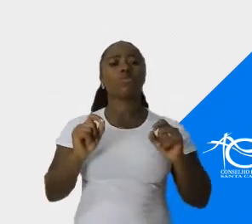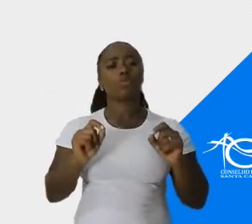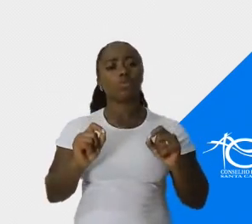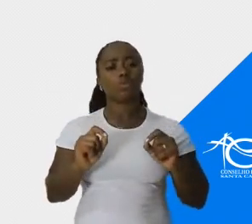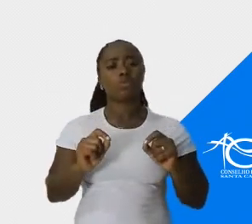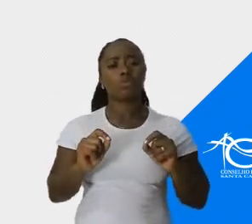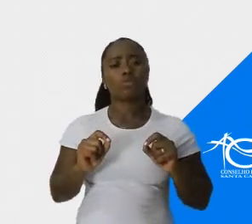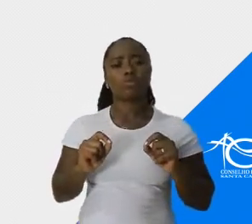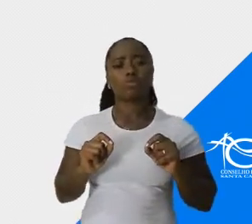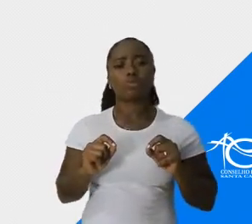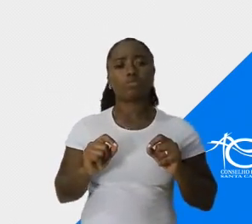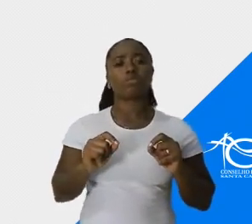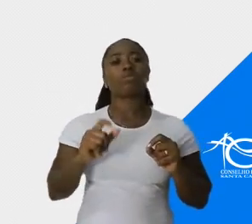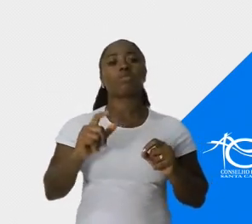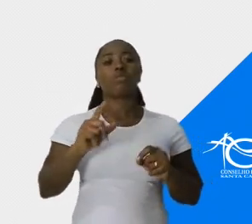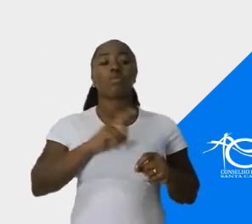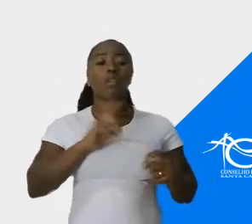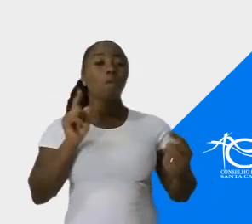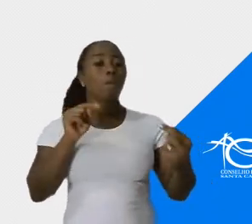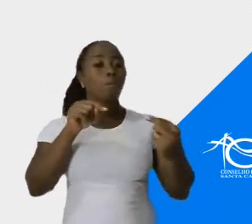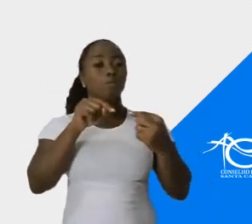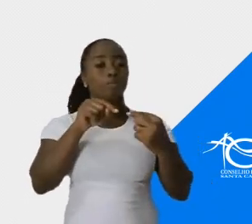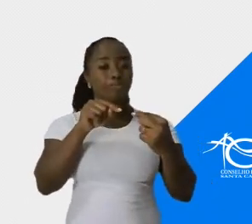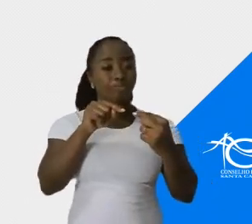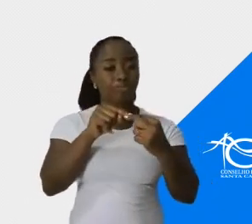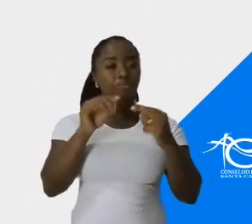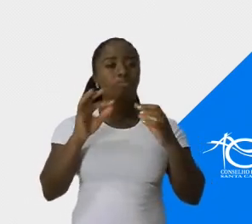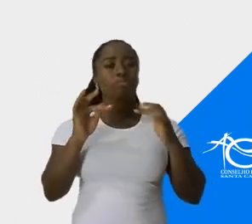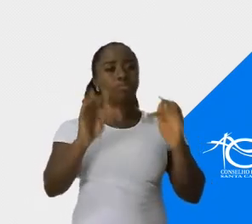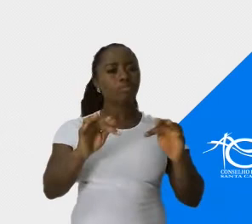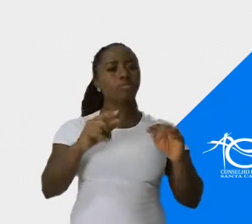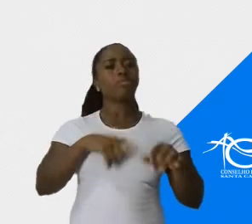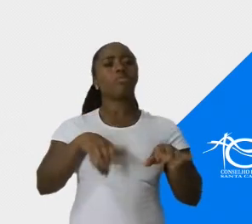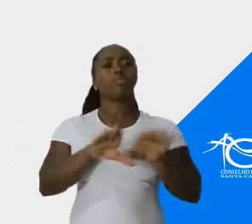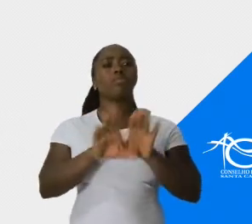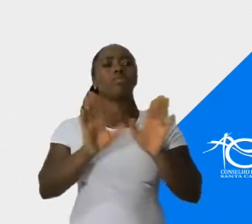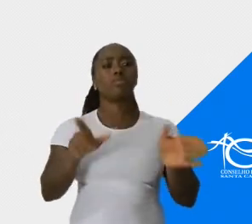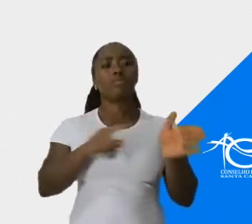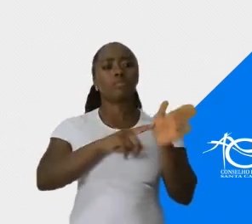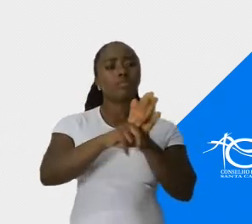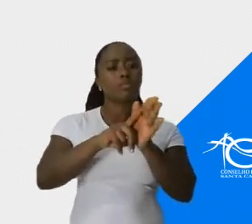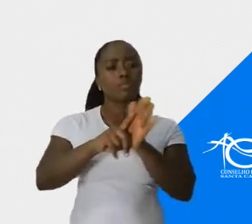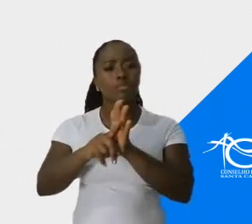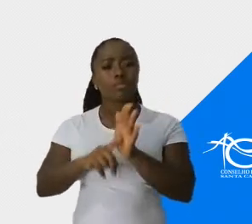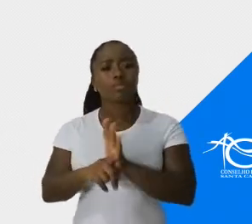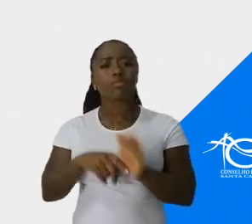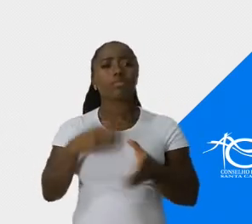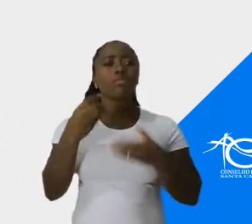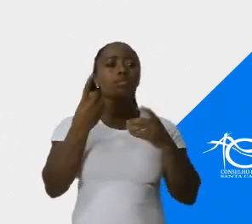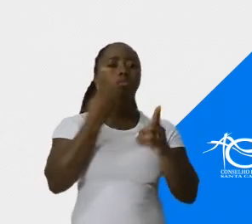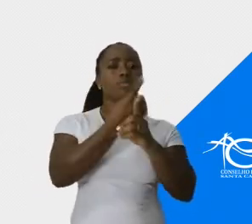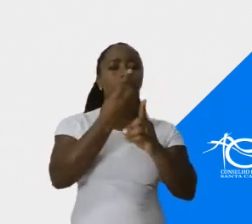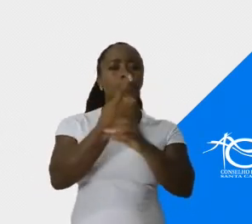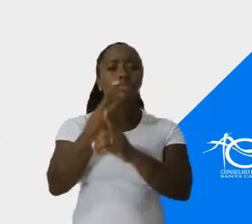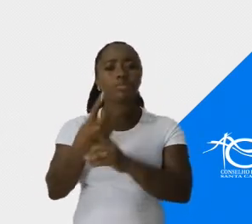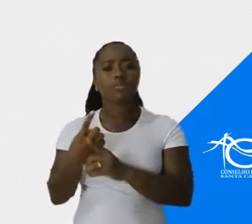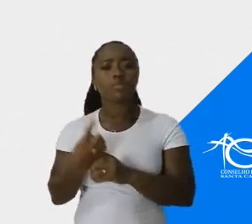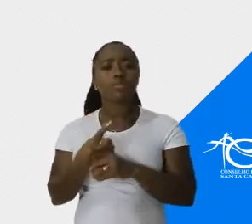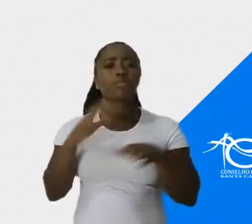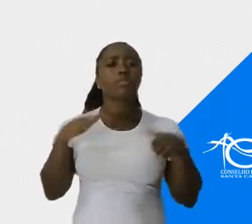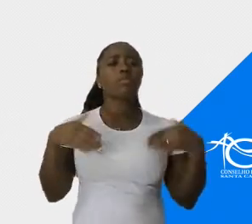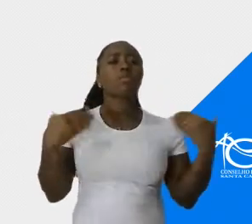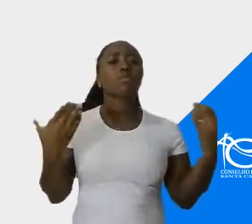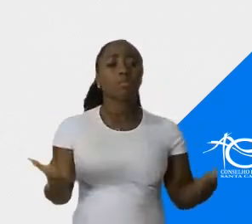adequados para compreender, aferir, né, identificar quais são os aspectos realmente saudáveis desta relação com o